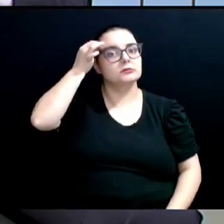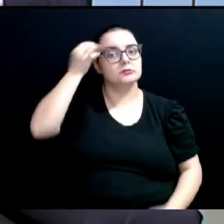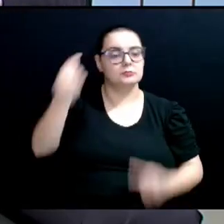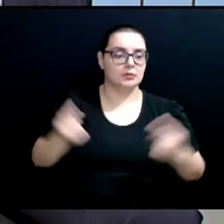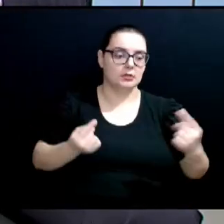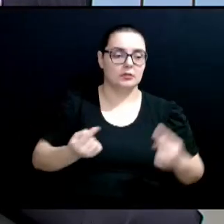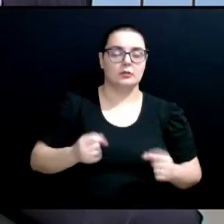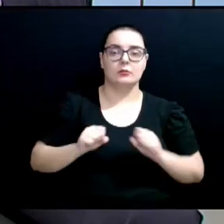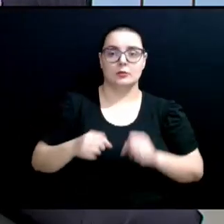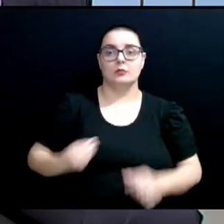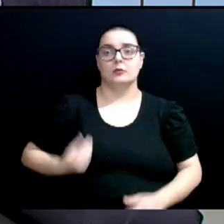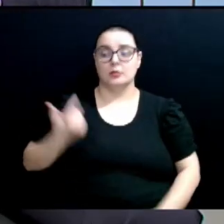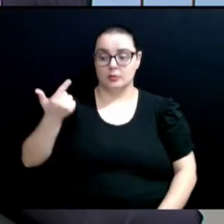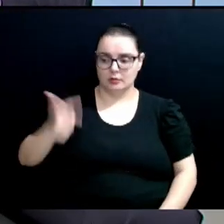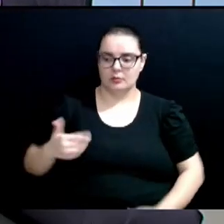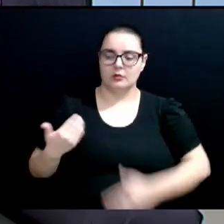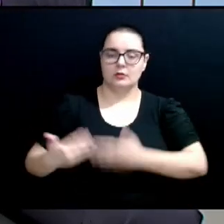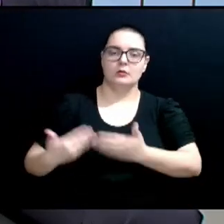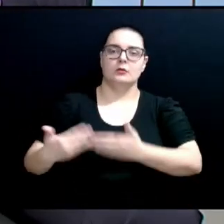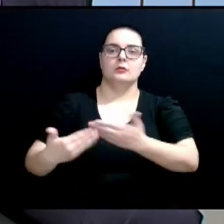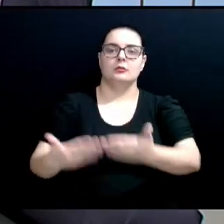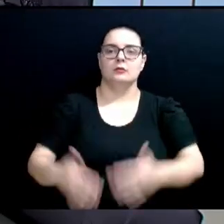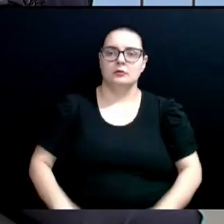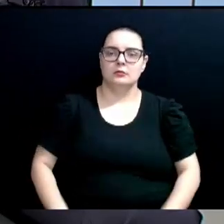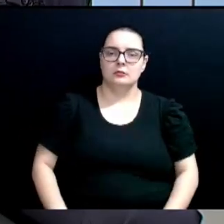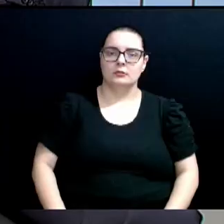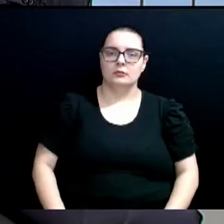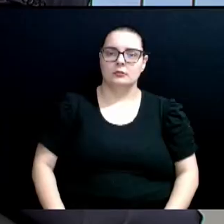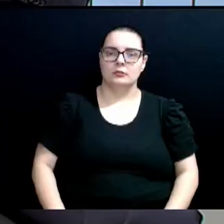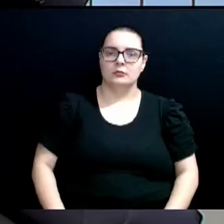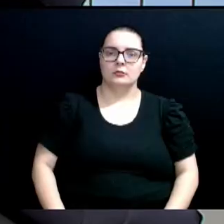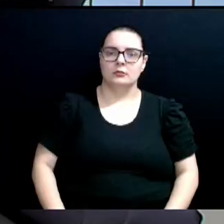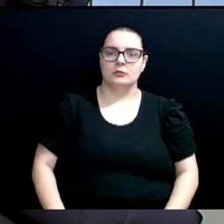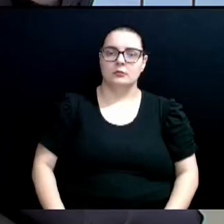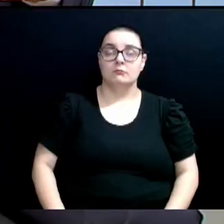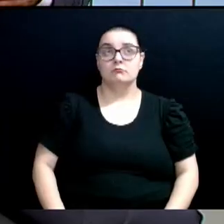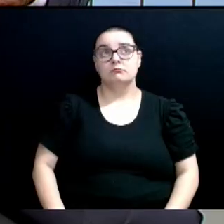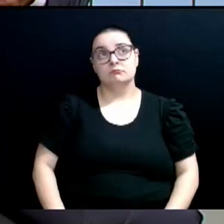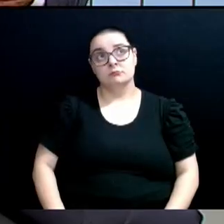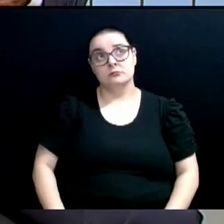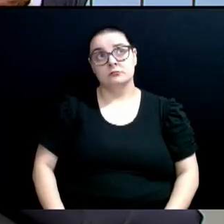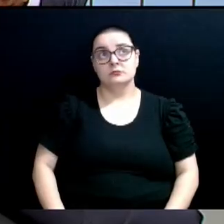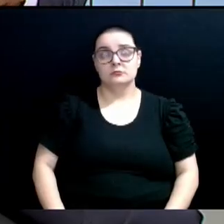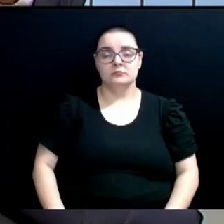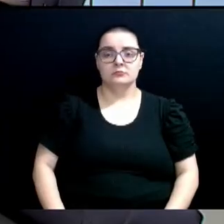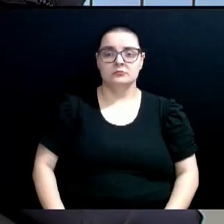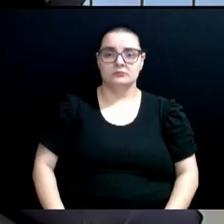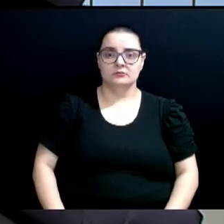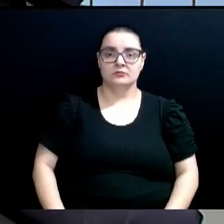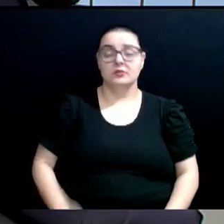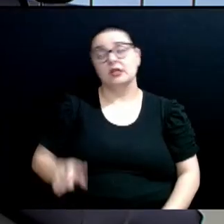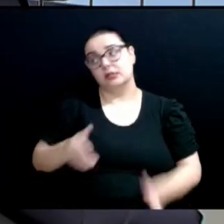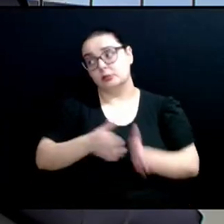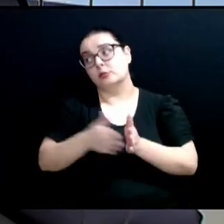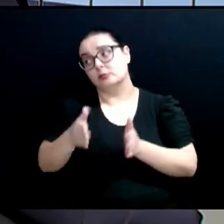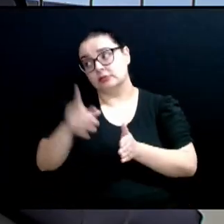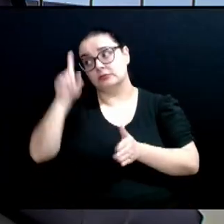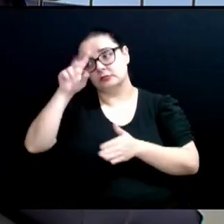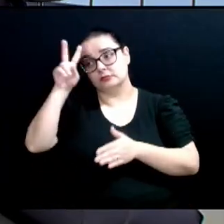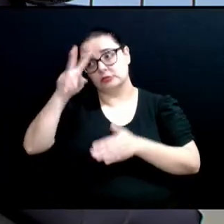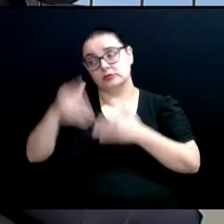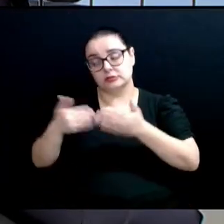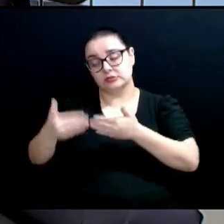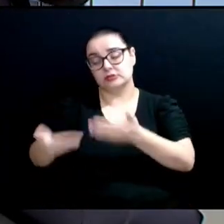que possam ter uma vida. É uma fase da história, essa questão